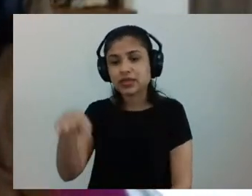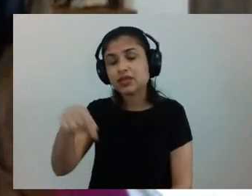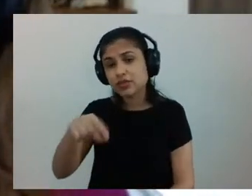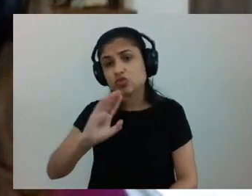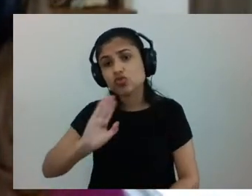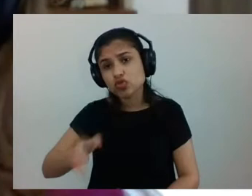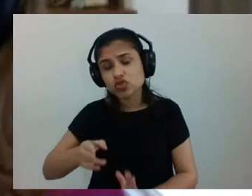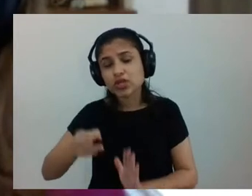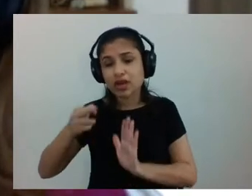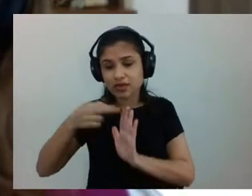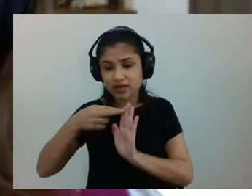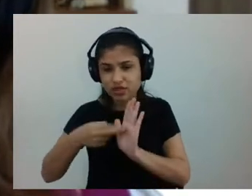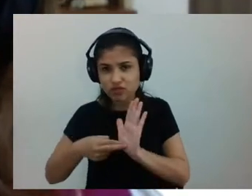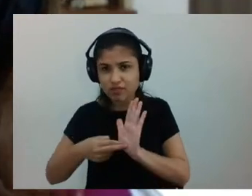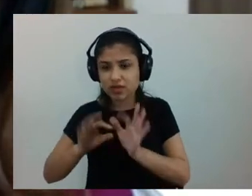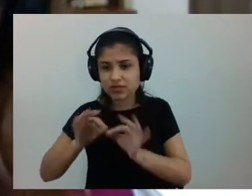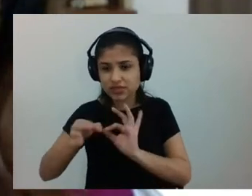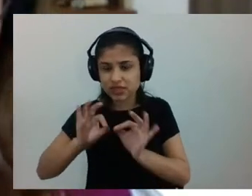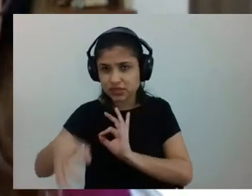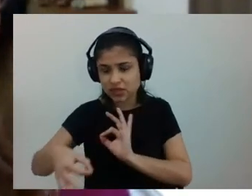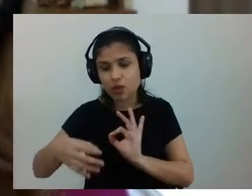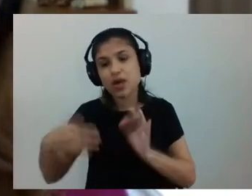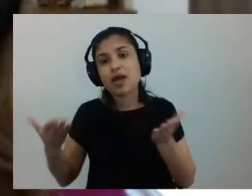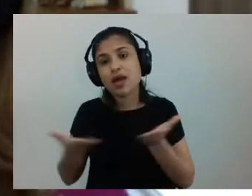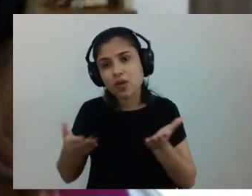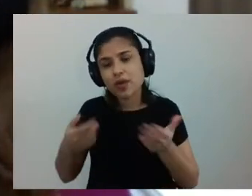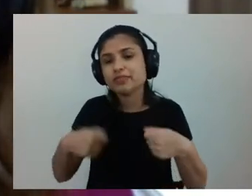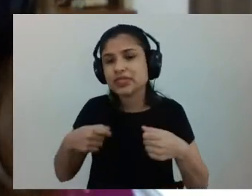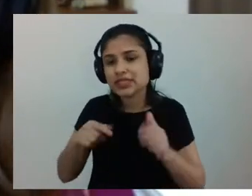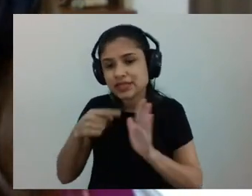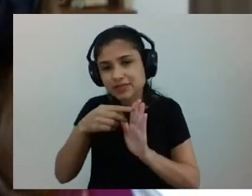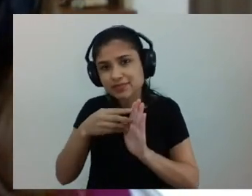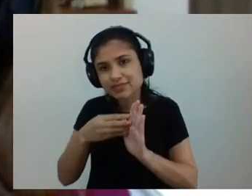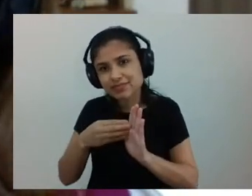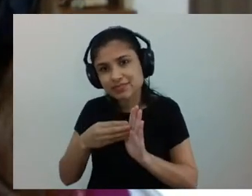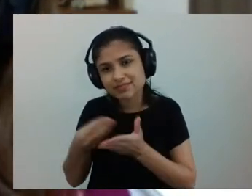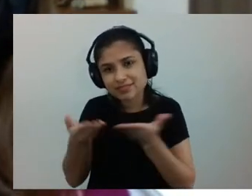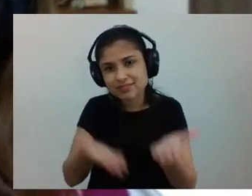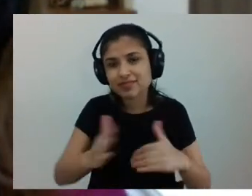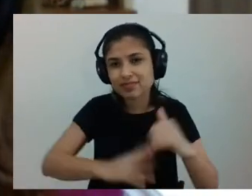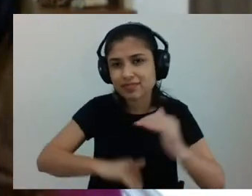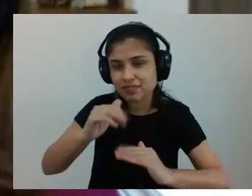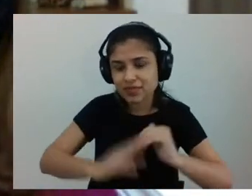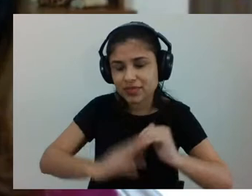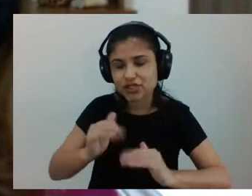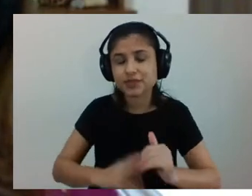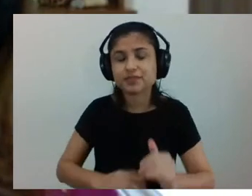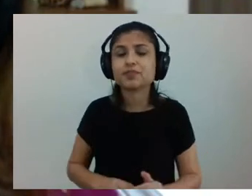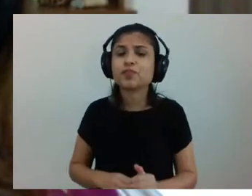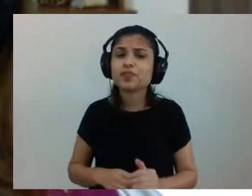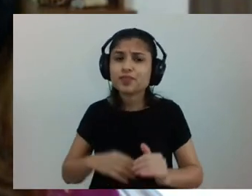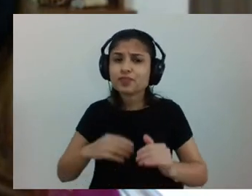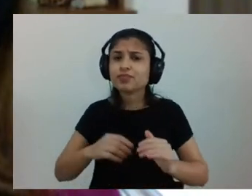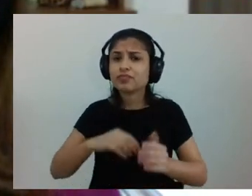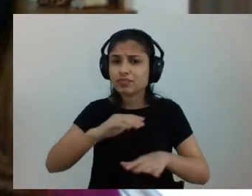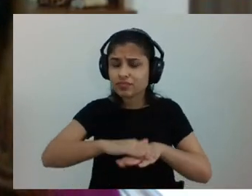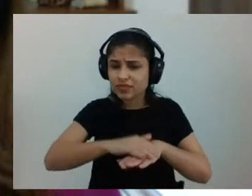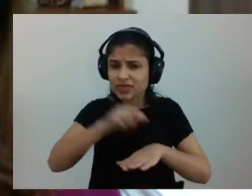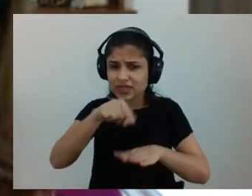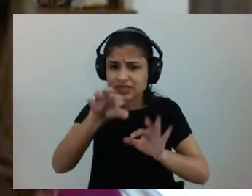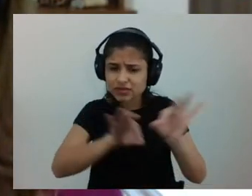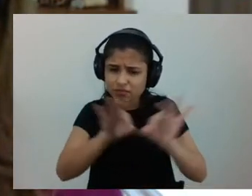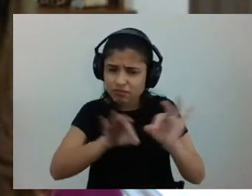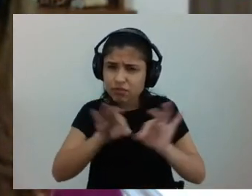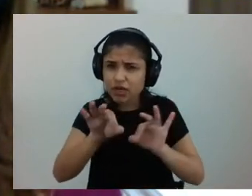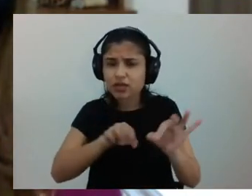e precisa ser executado. A elaboração desse plano vai ser importante para que cada departamento